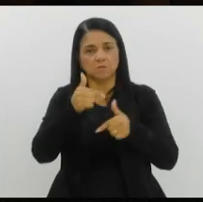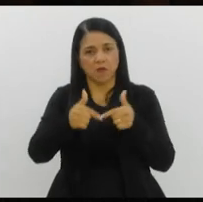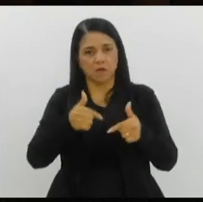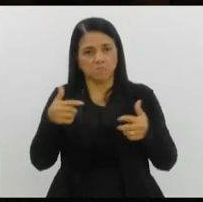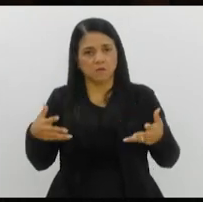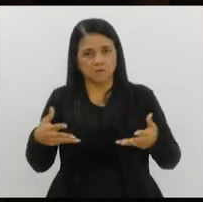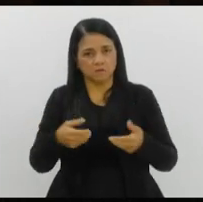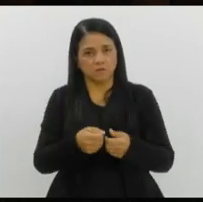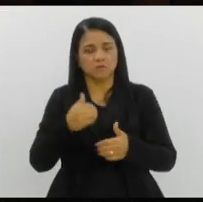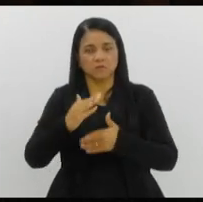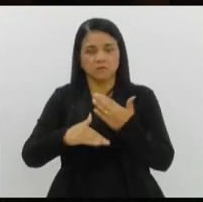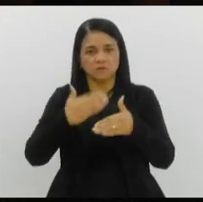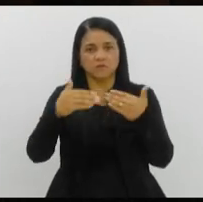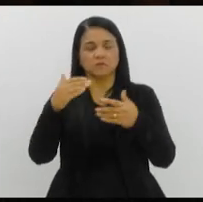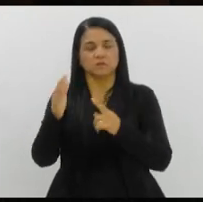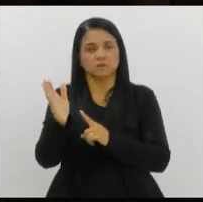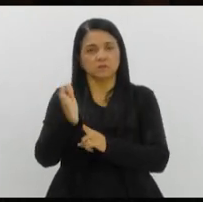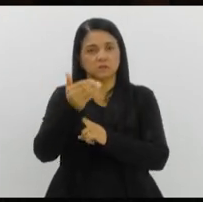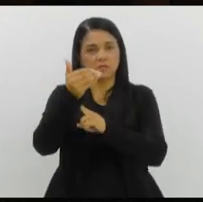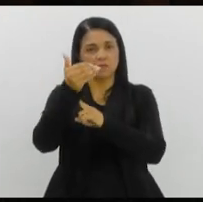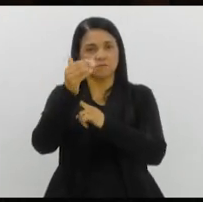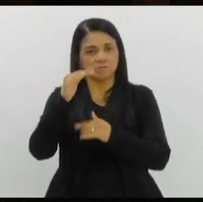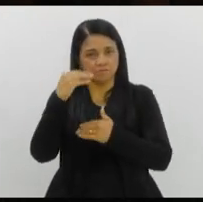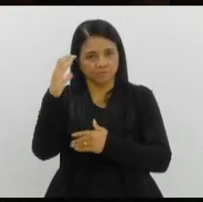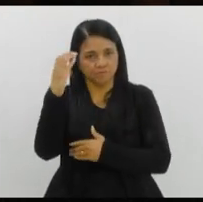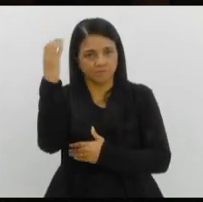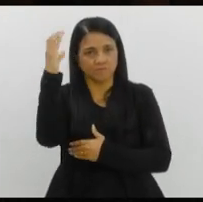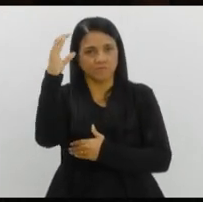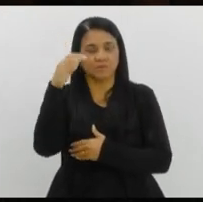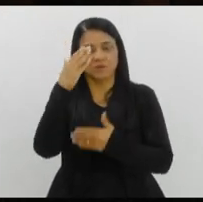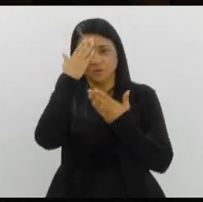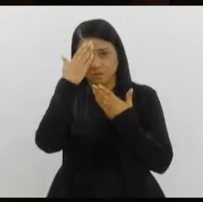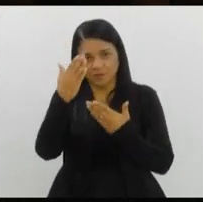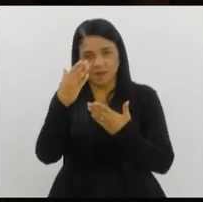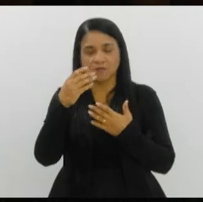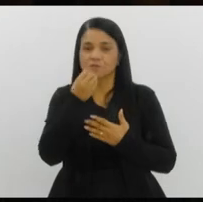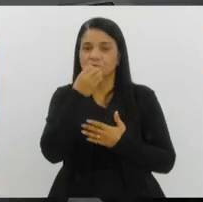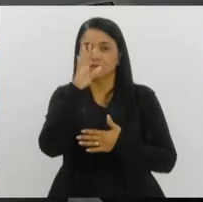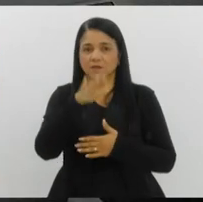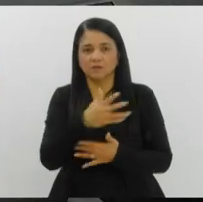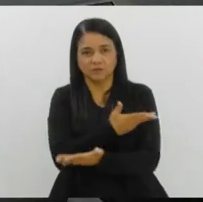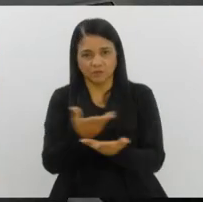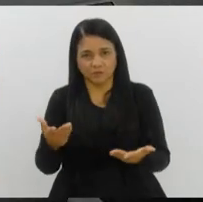que é desenvolvido na ciência e tecnologia. Muito obrigado e uma boa tarde a todos.